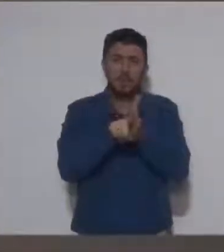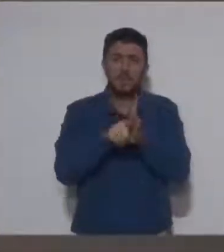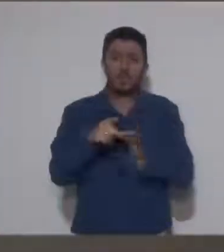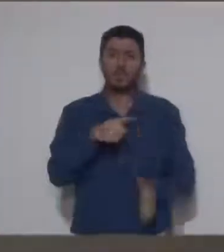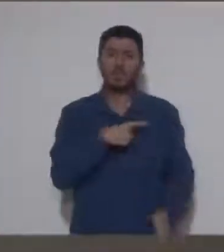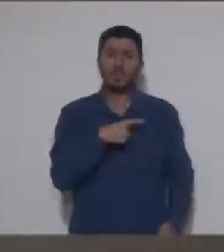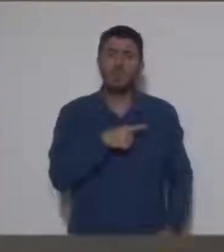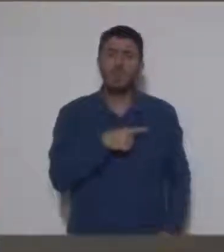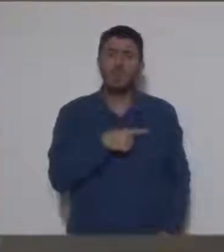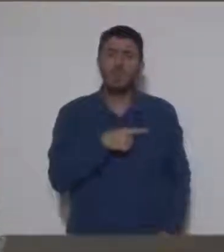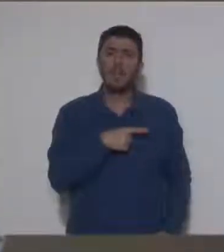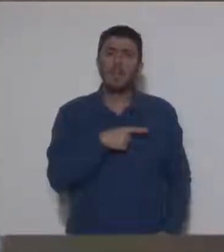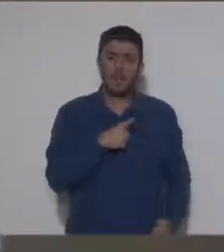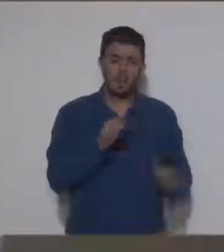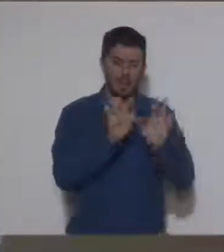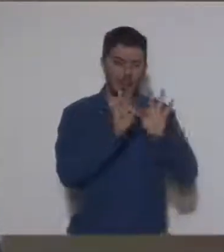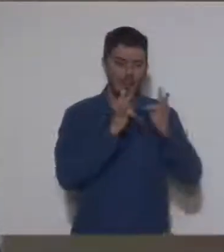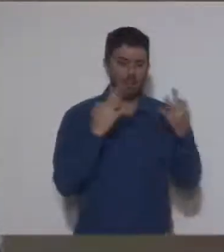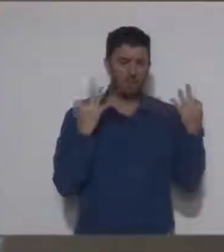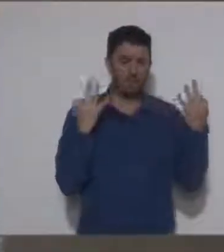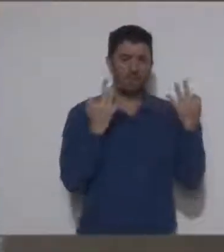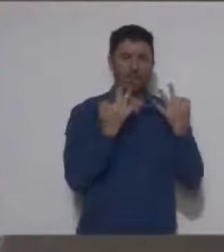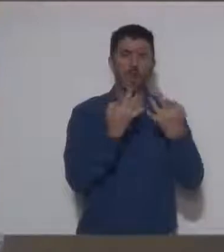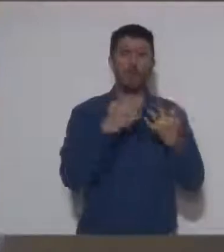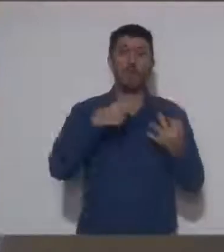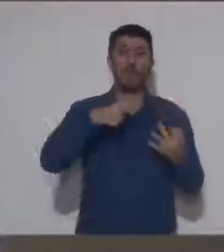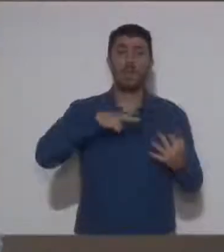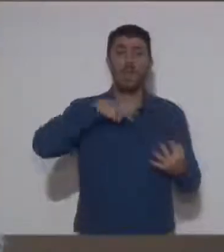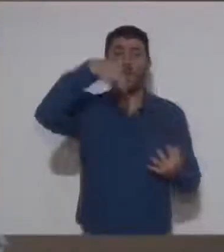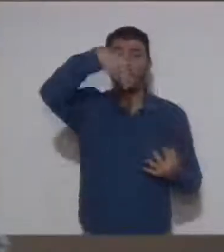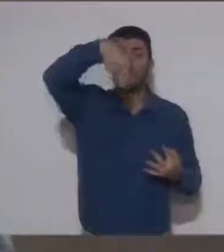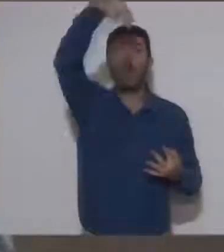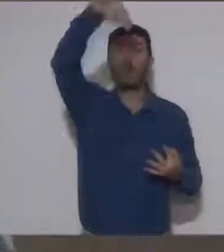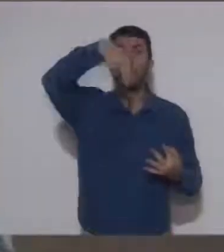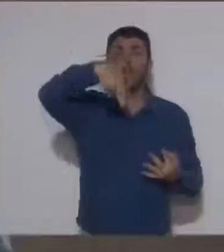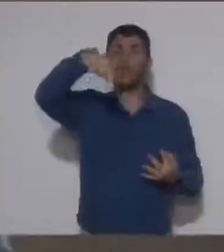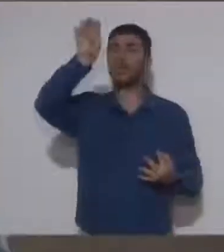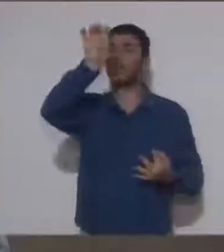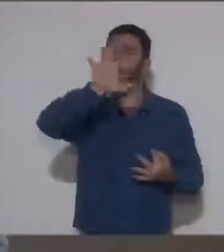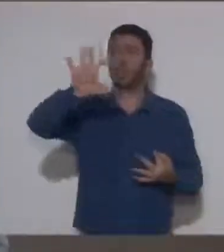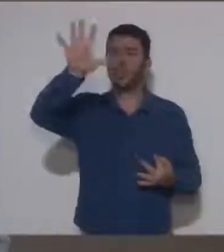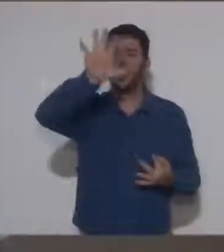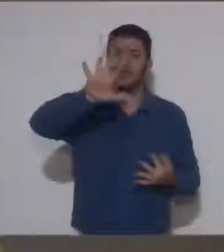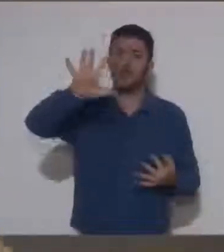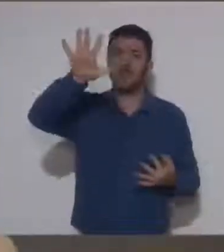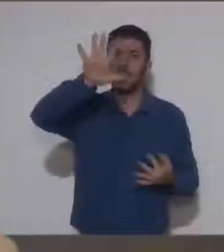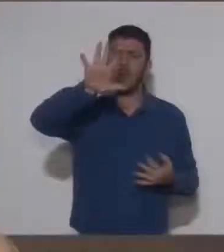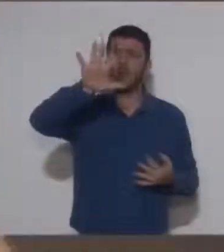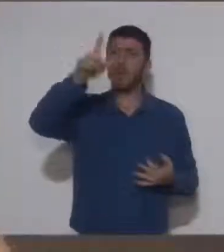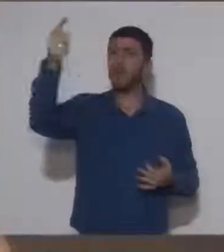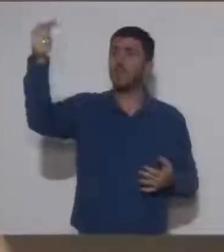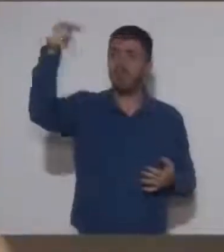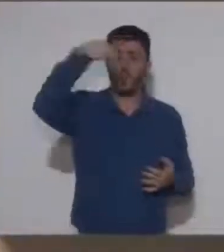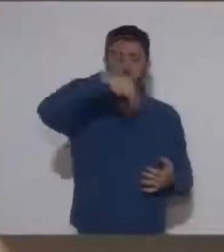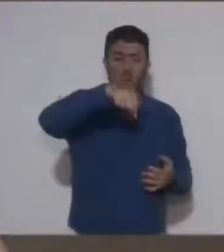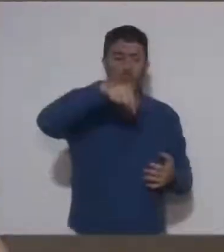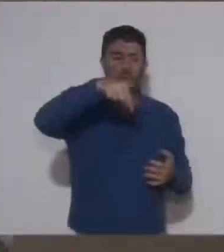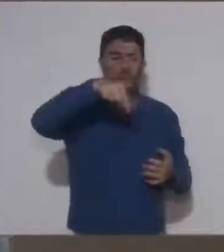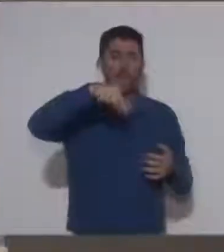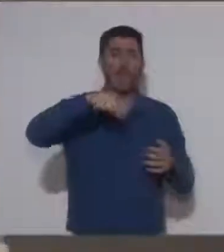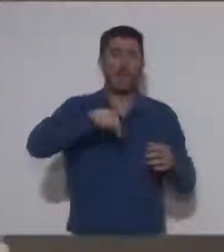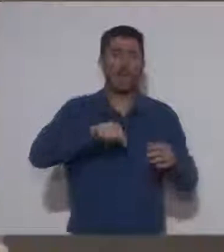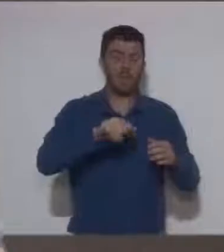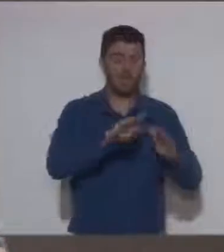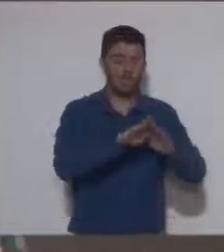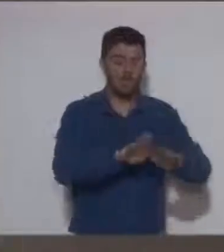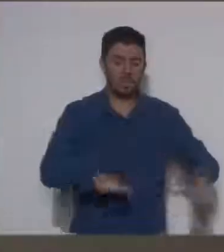muitas famílias trazem jovens do Norte e Nordeste com a expectativa dessas crianças poderem estudar, só que essas crianças